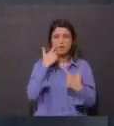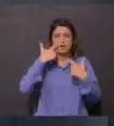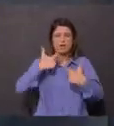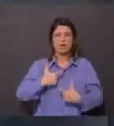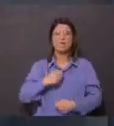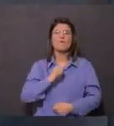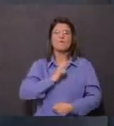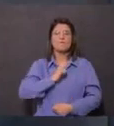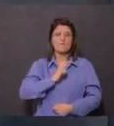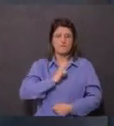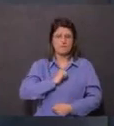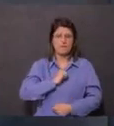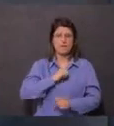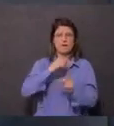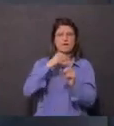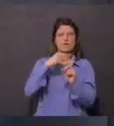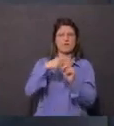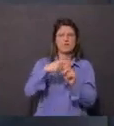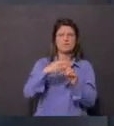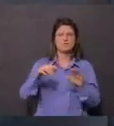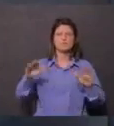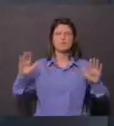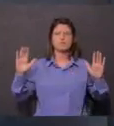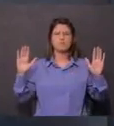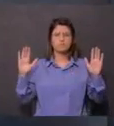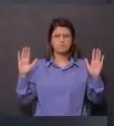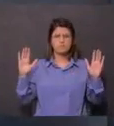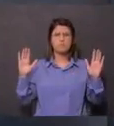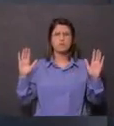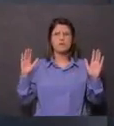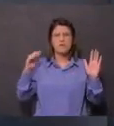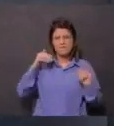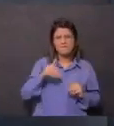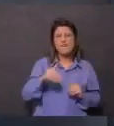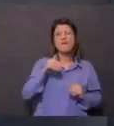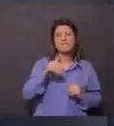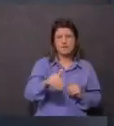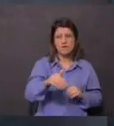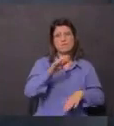corpus meum, quod pro vobis